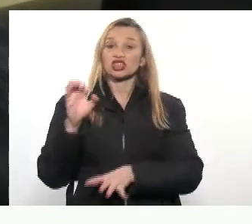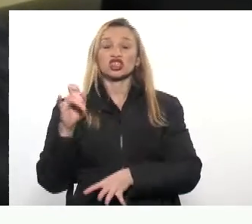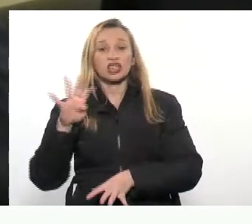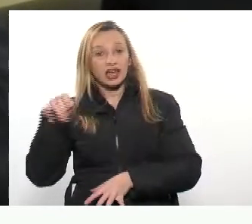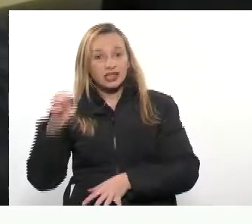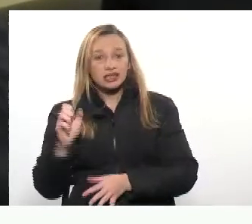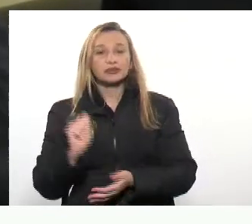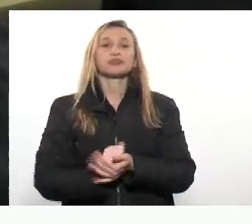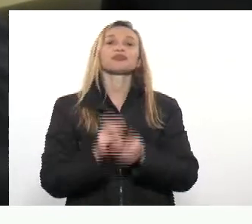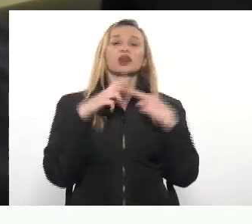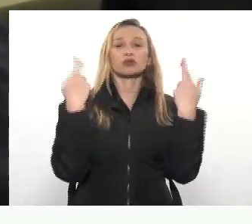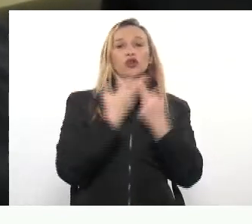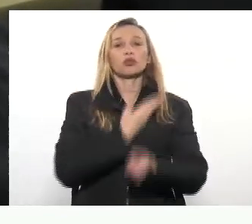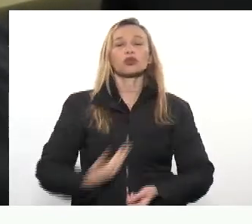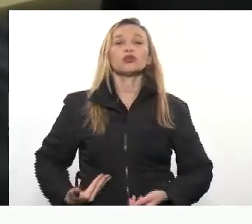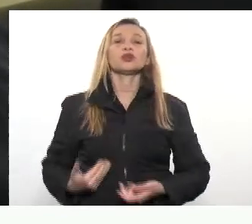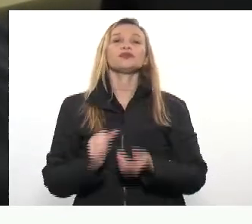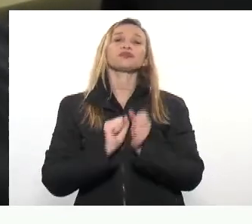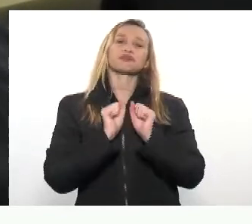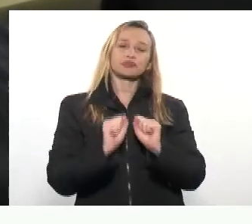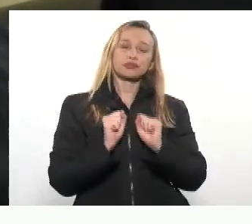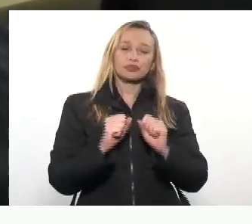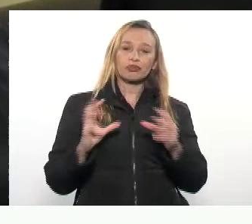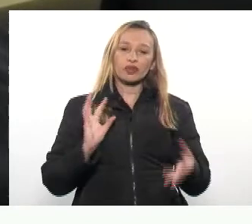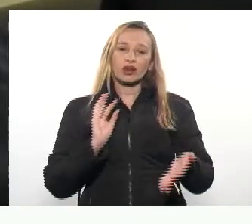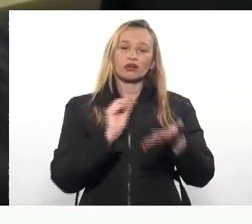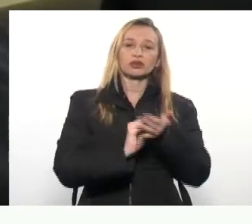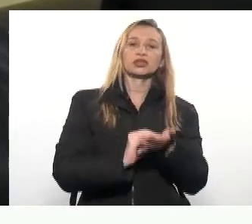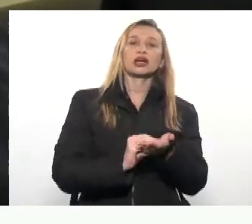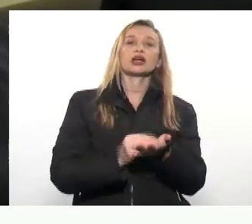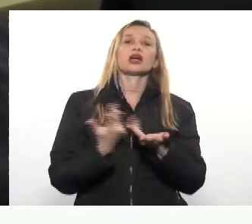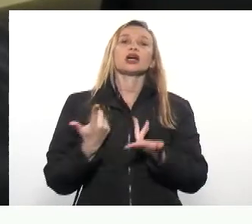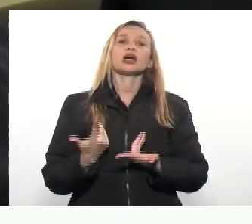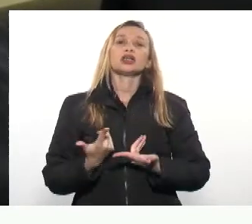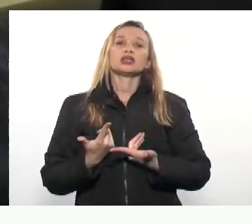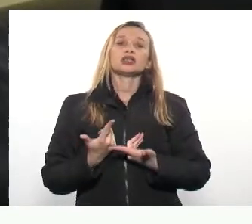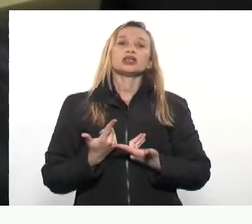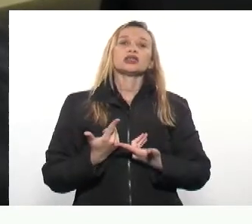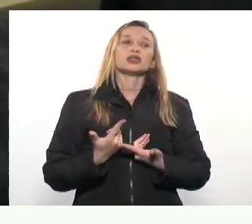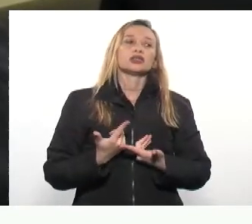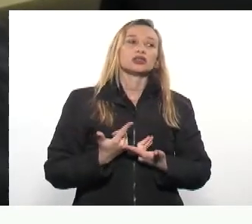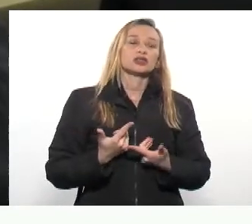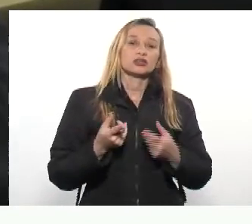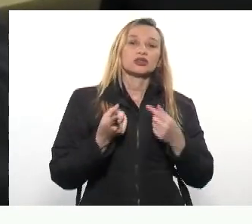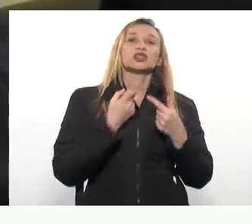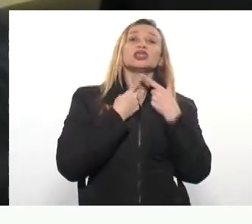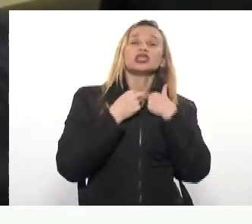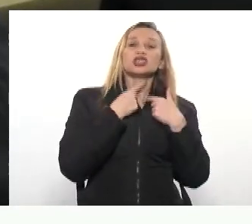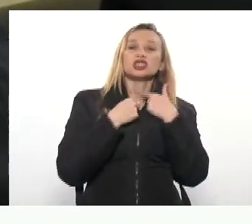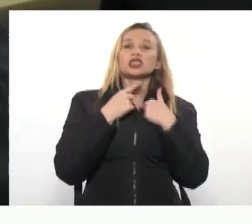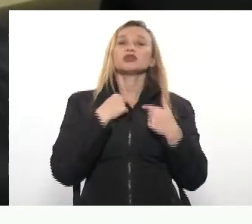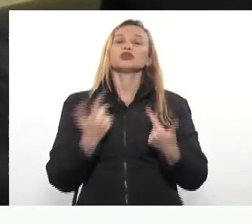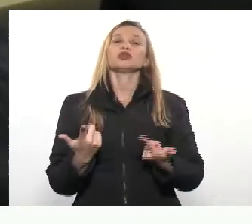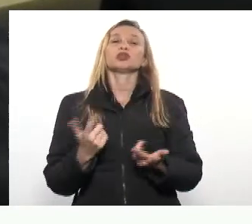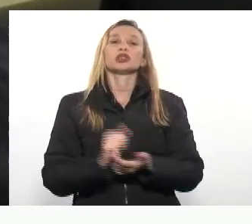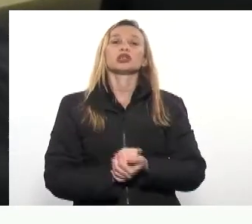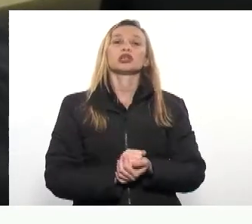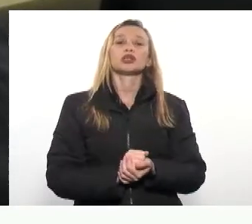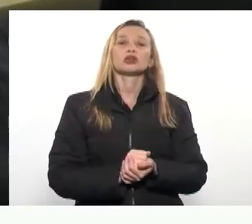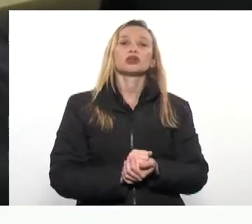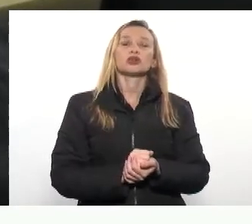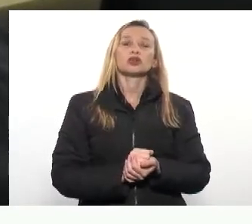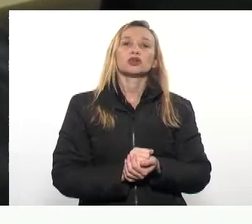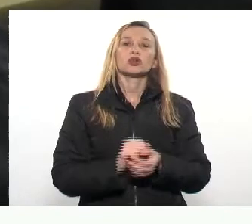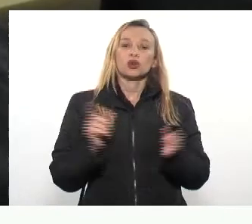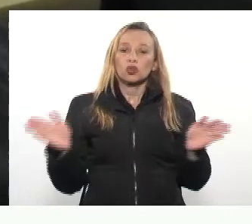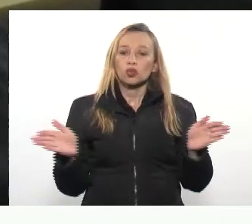própria audiência pública, para que possamos implementar. Estamos bastante esperançosos de consigamos fazer isso no curto prazo, no curto